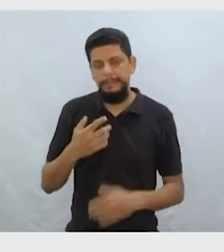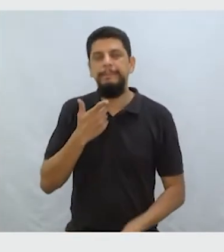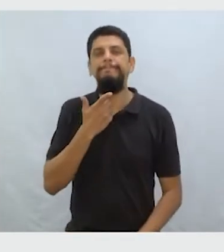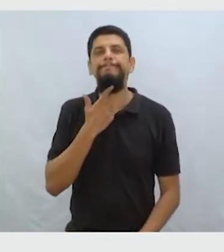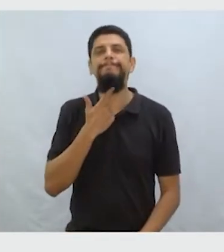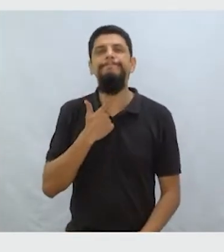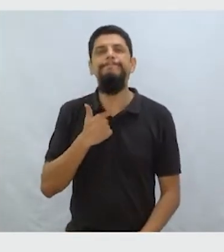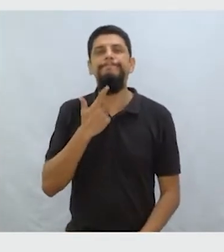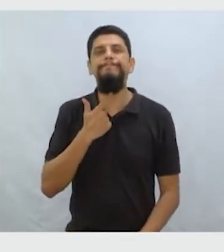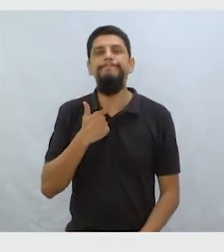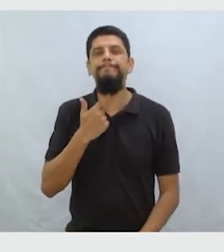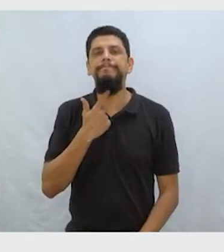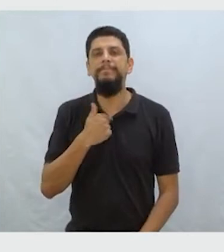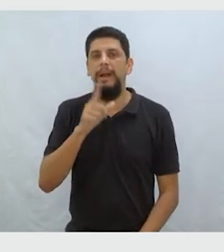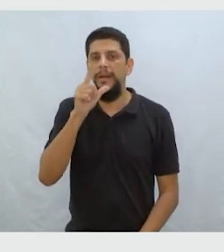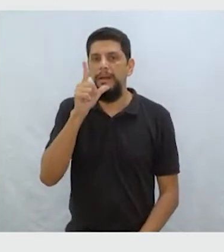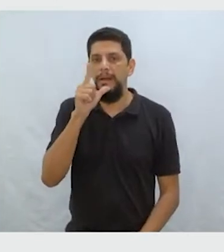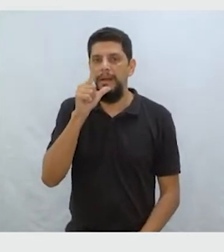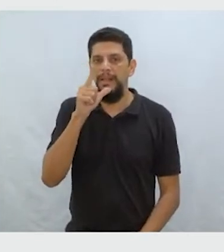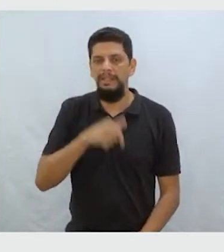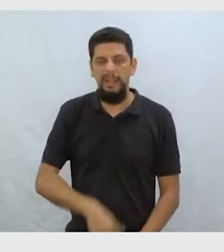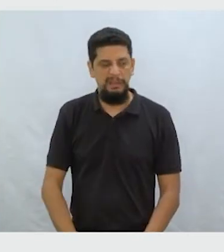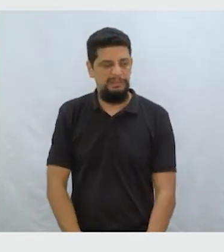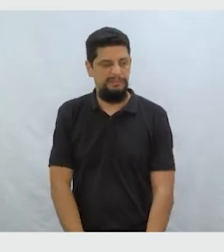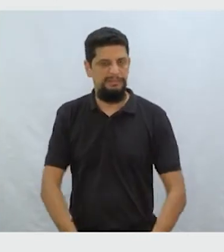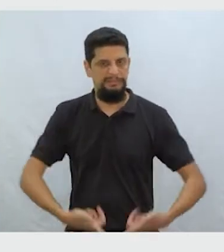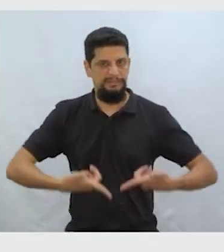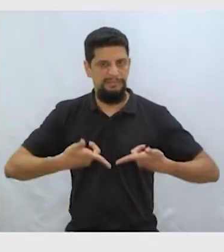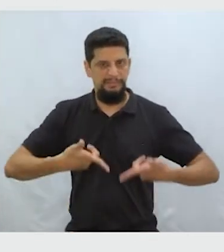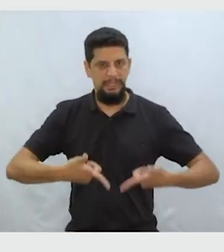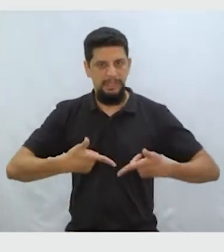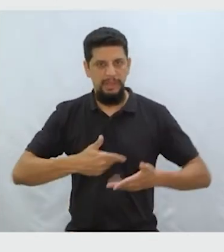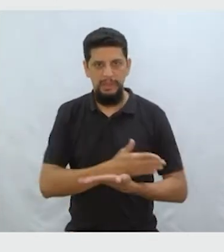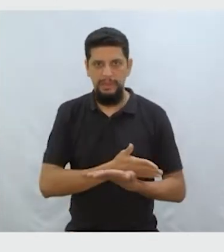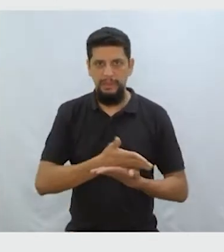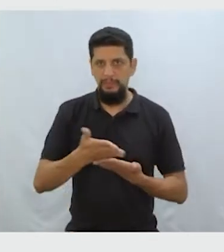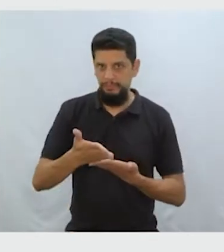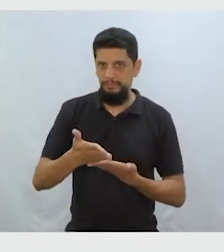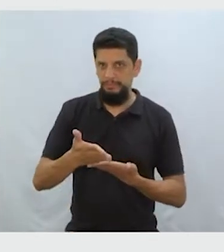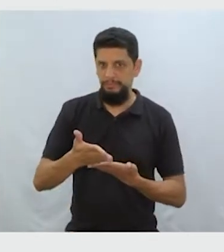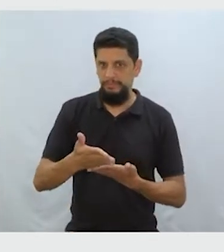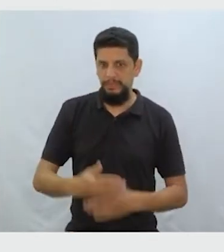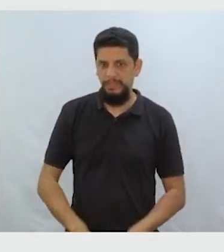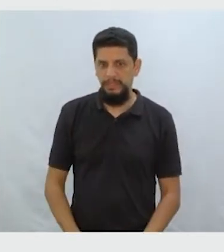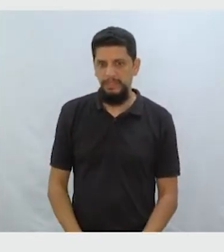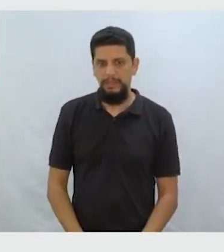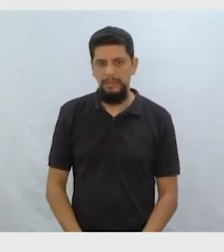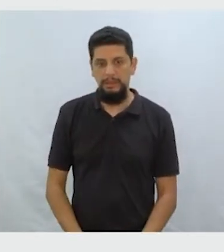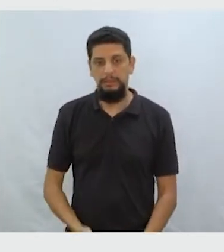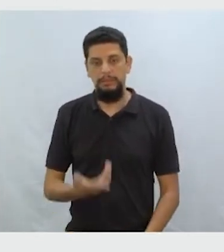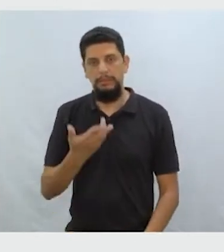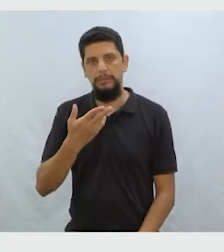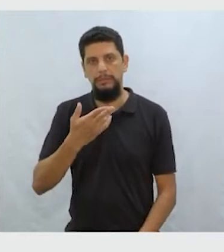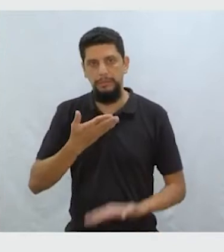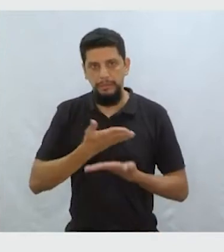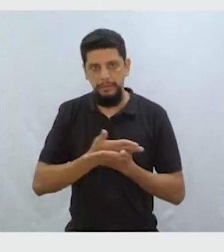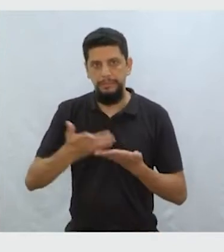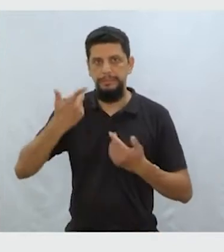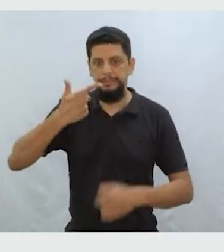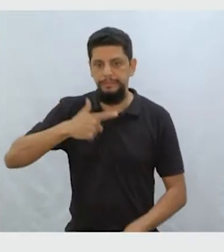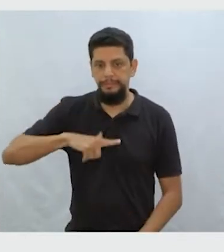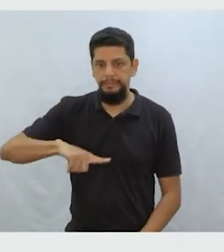a sede vinha forte e a chateação começava ou recomeçava